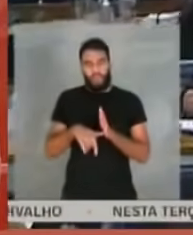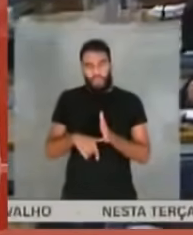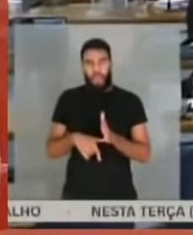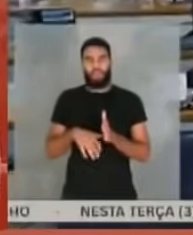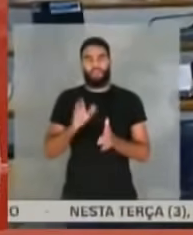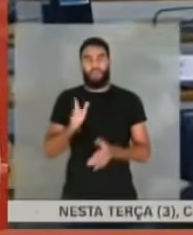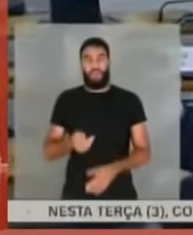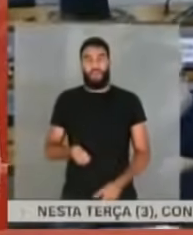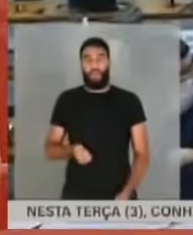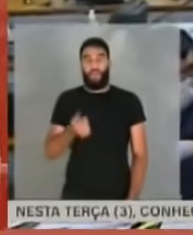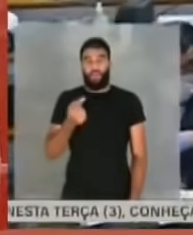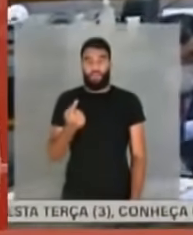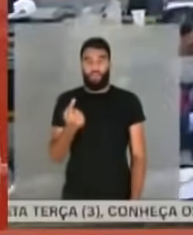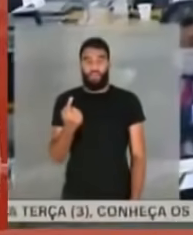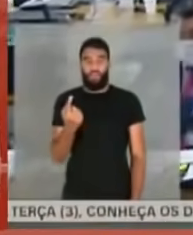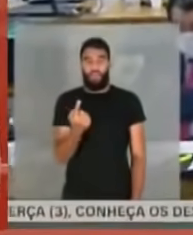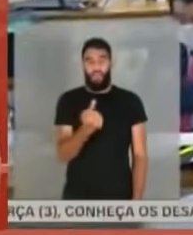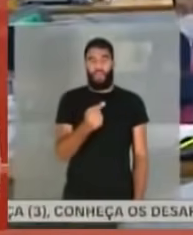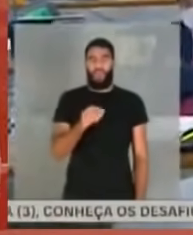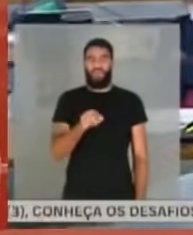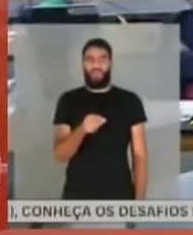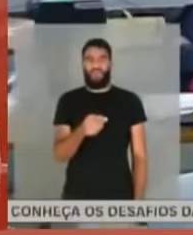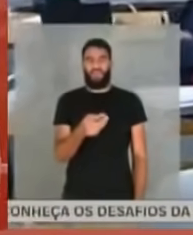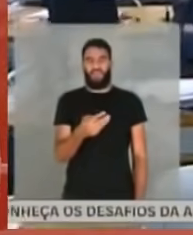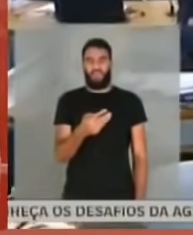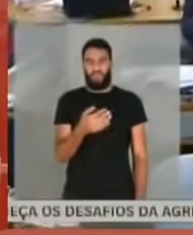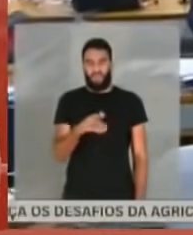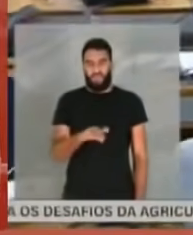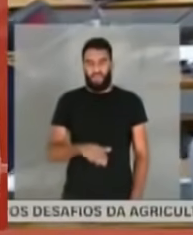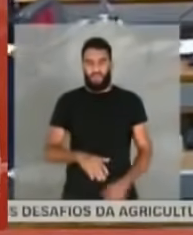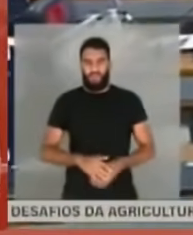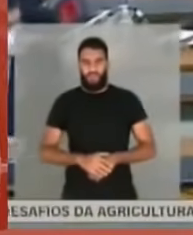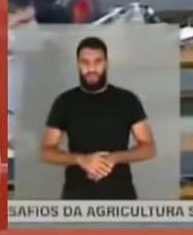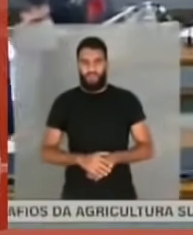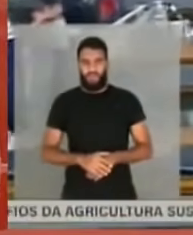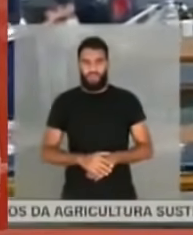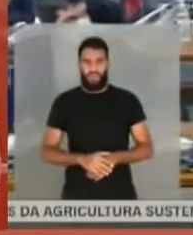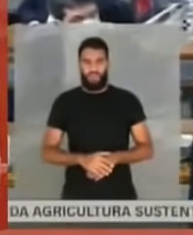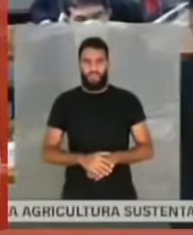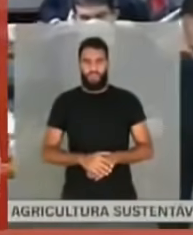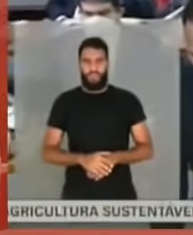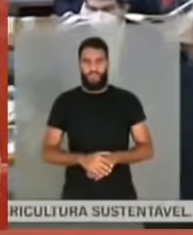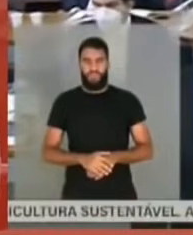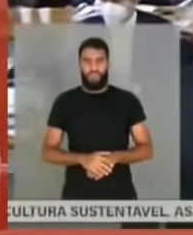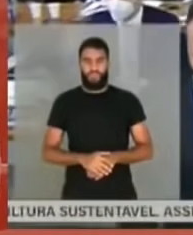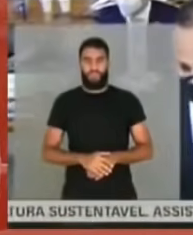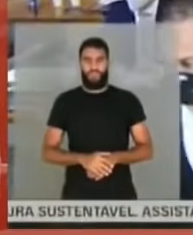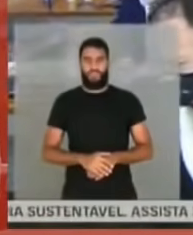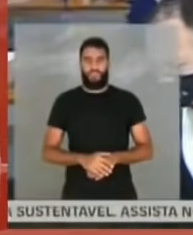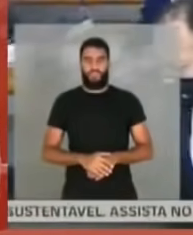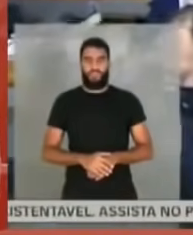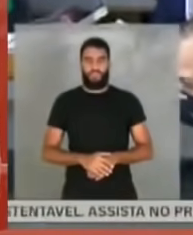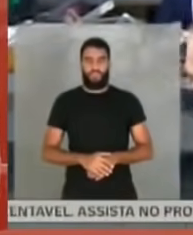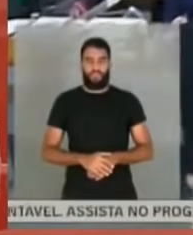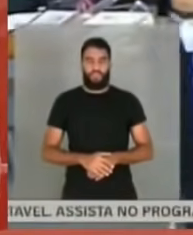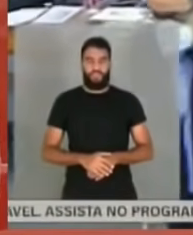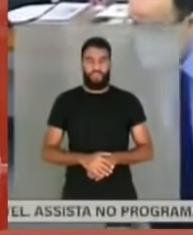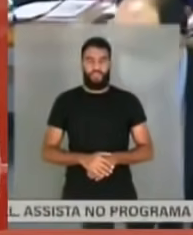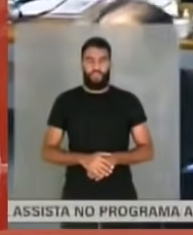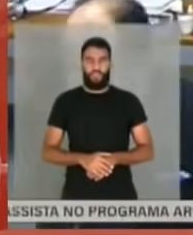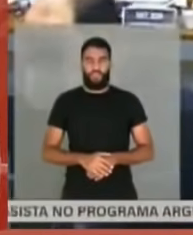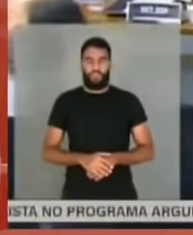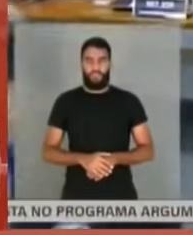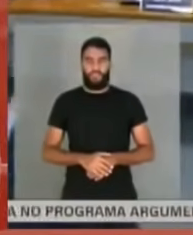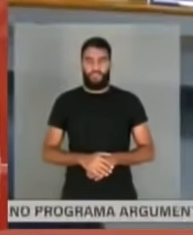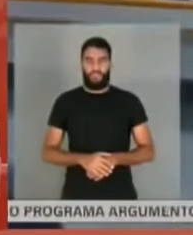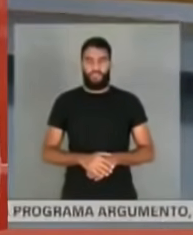em relações, vamos dizer assim, do exército com a gestão pública. A gente está vendo uma incompetência